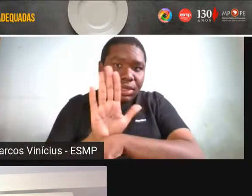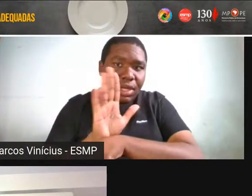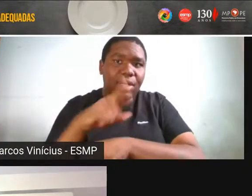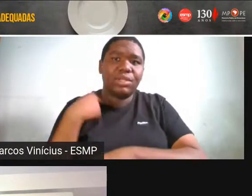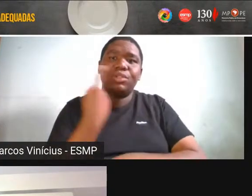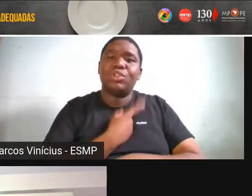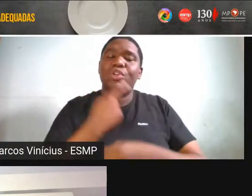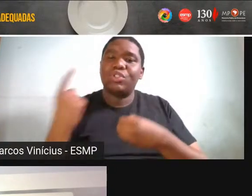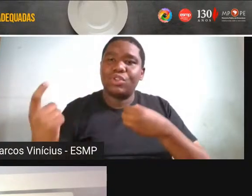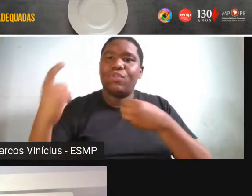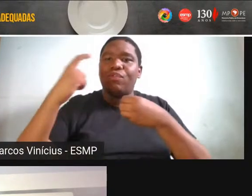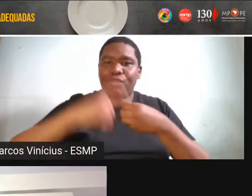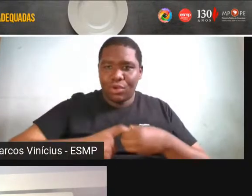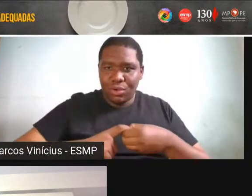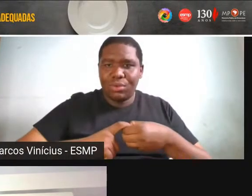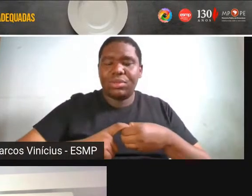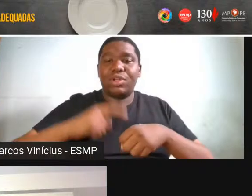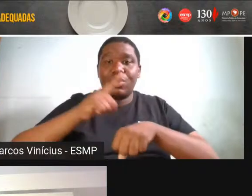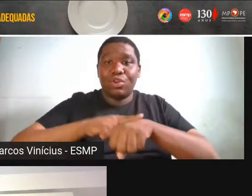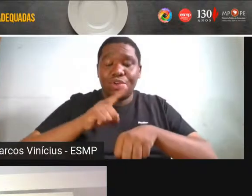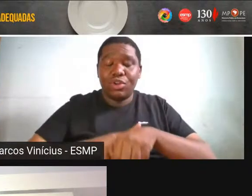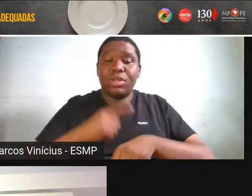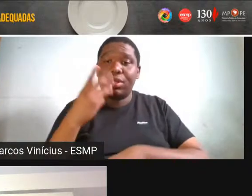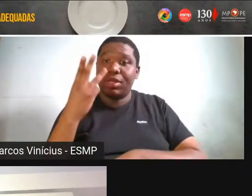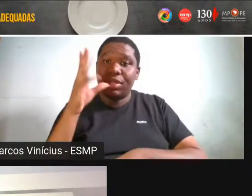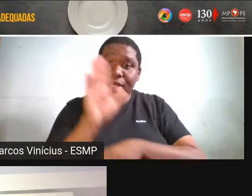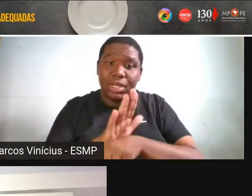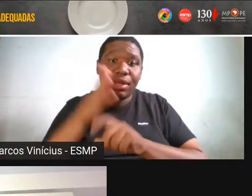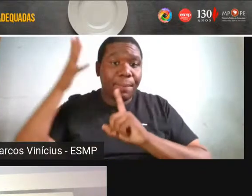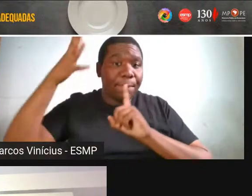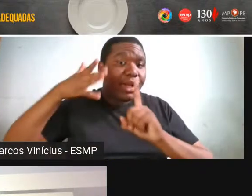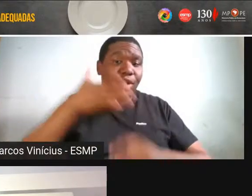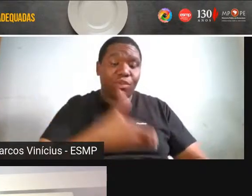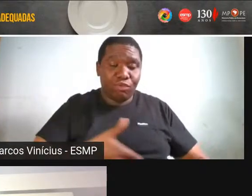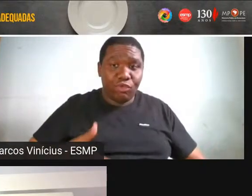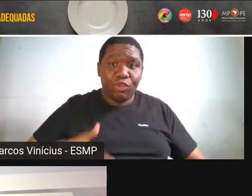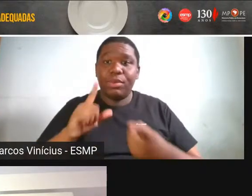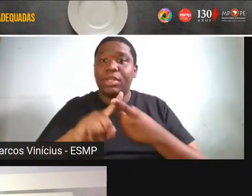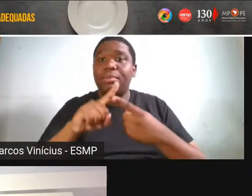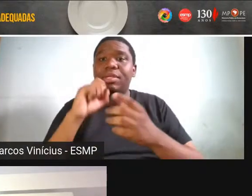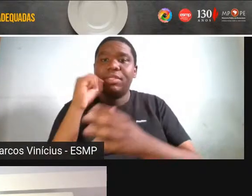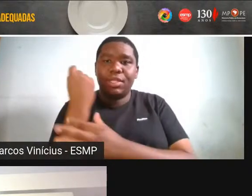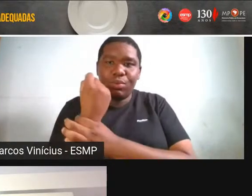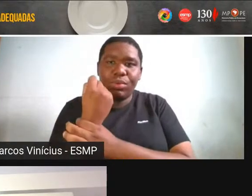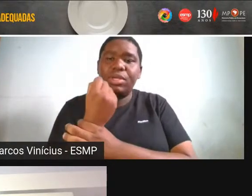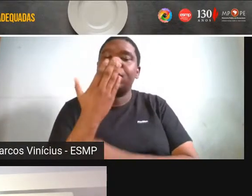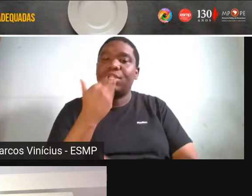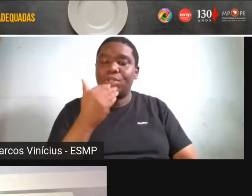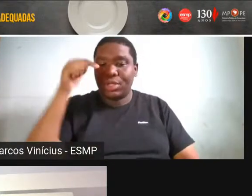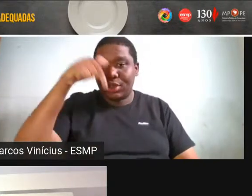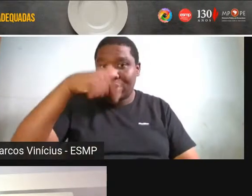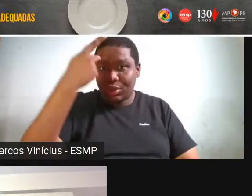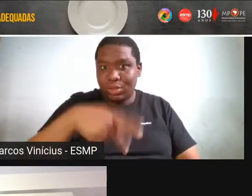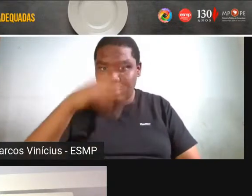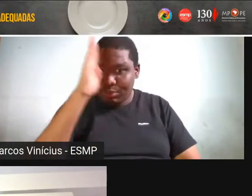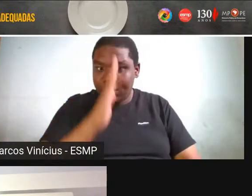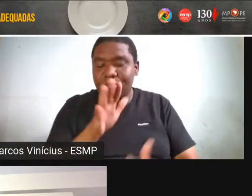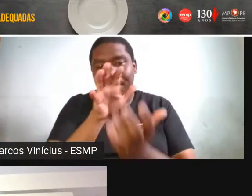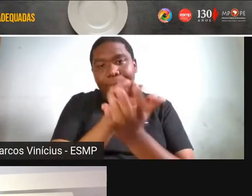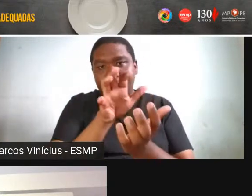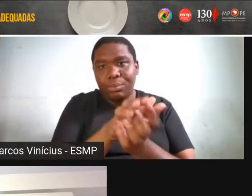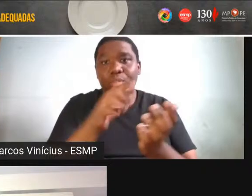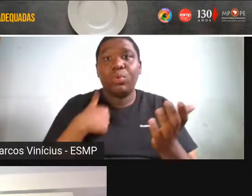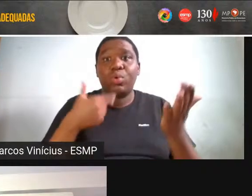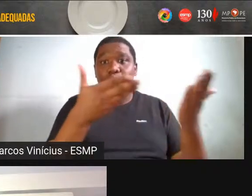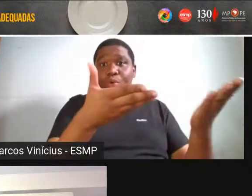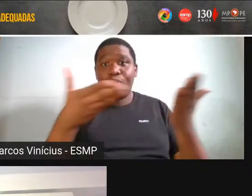tarde às 15 horas, com a palestra Fome e Insegurança Alimentar no Brasil e em Pernambuco, aqui neste mesmo canal. Então, convido a todas e